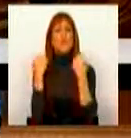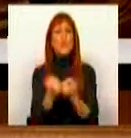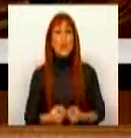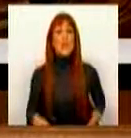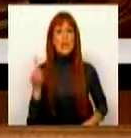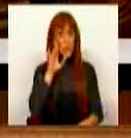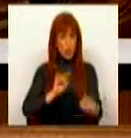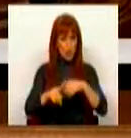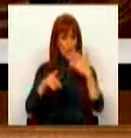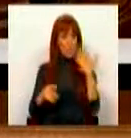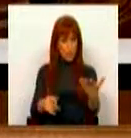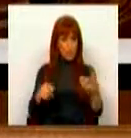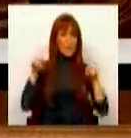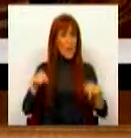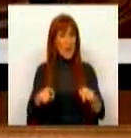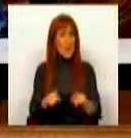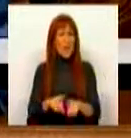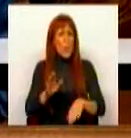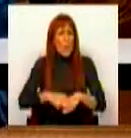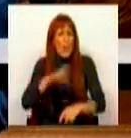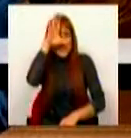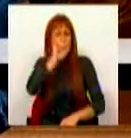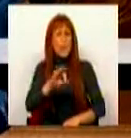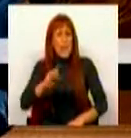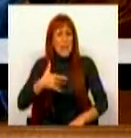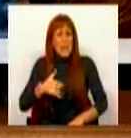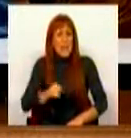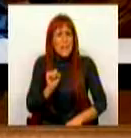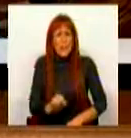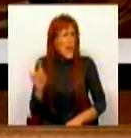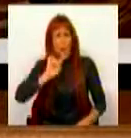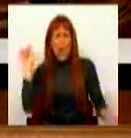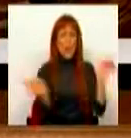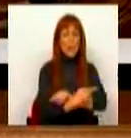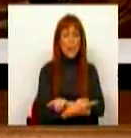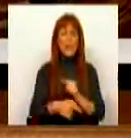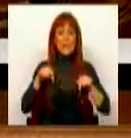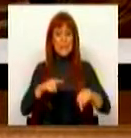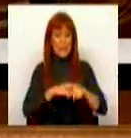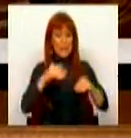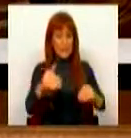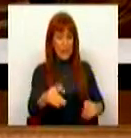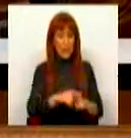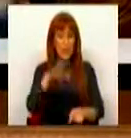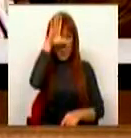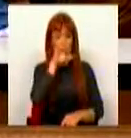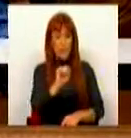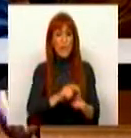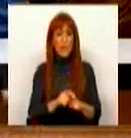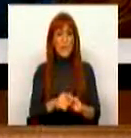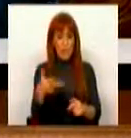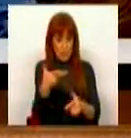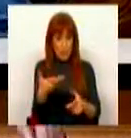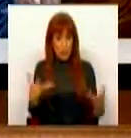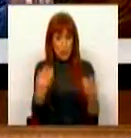E, senhoras e senhores deputados, isso não se deve à governação do PSD-CDS, pelo contrário. Nesse período, a governação com a